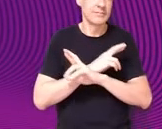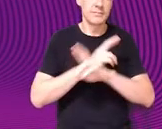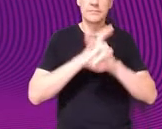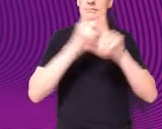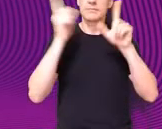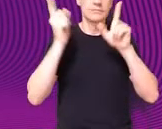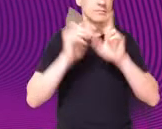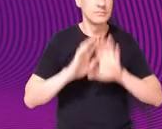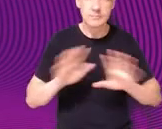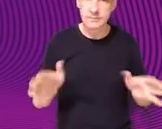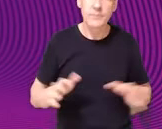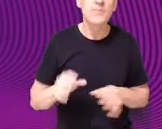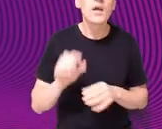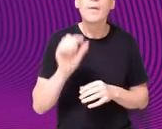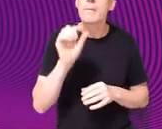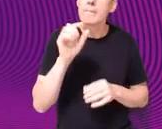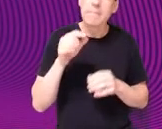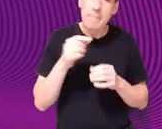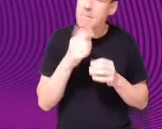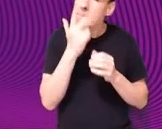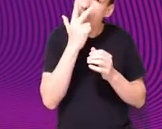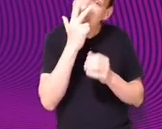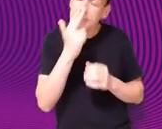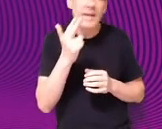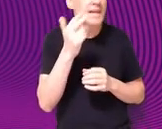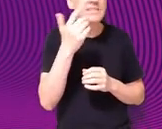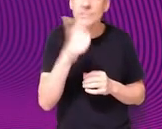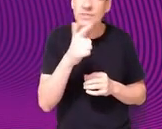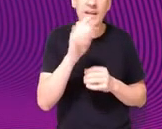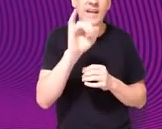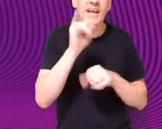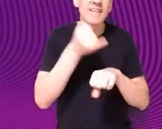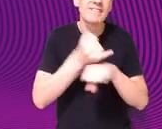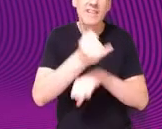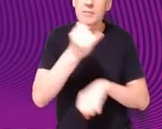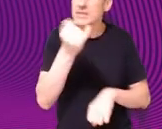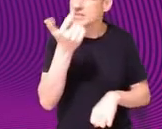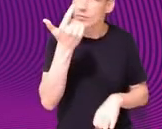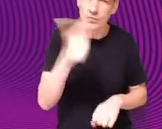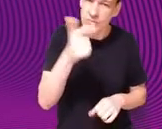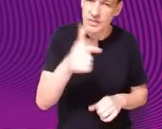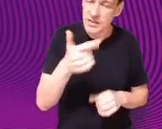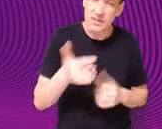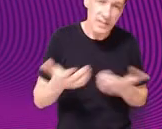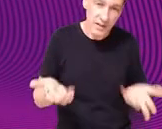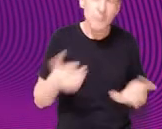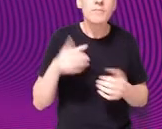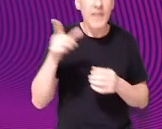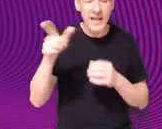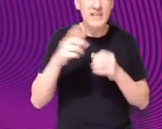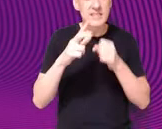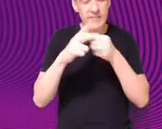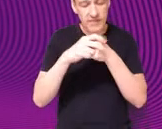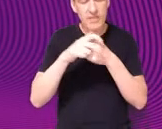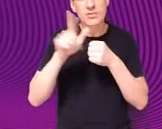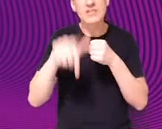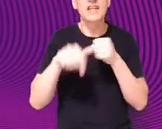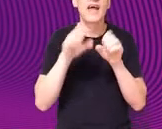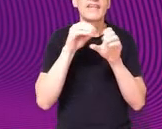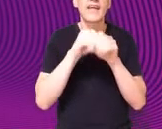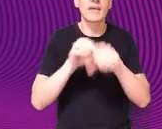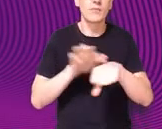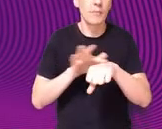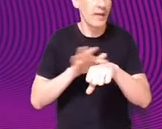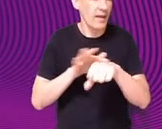atividade inflamatória, indicando provavelmente agressão endotelial, uma vez que é um vírus endotelial. E a conclusão é essa que aqui